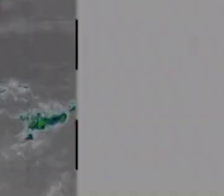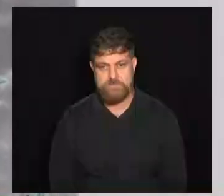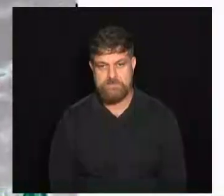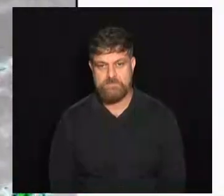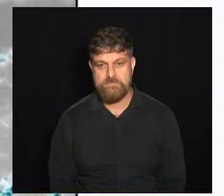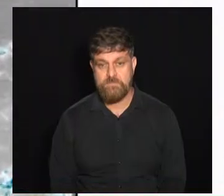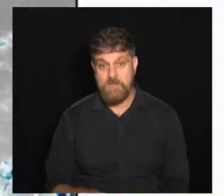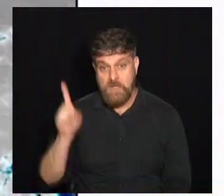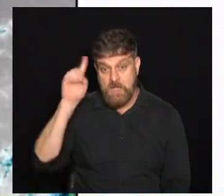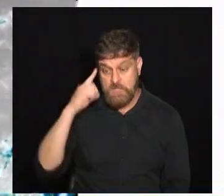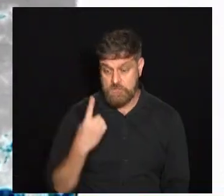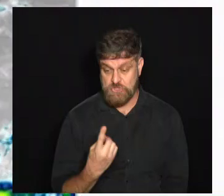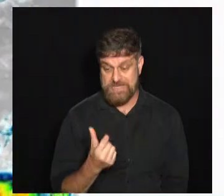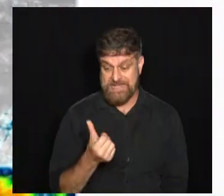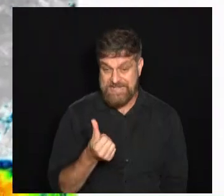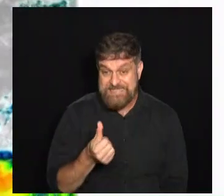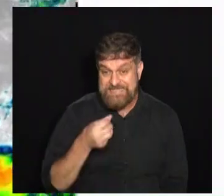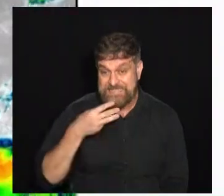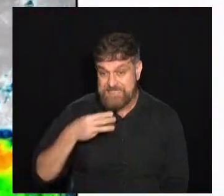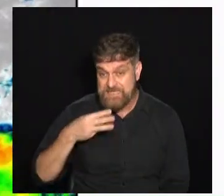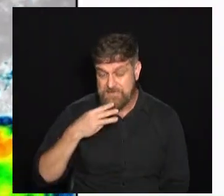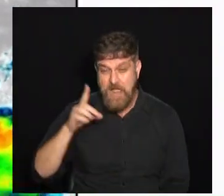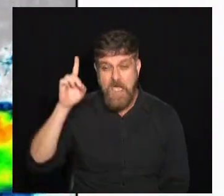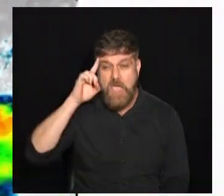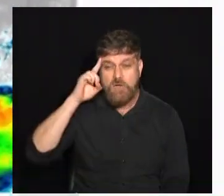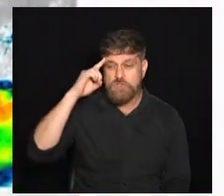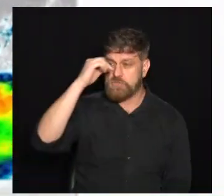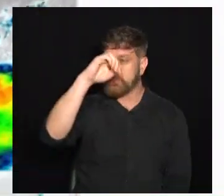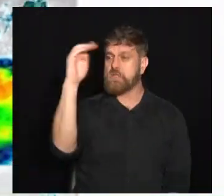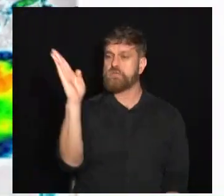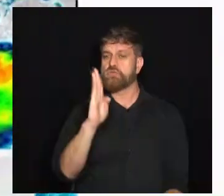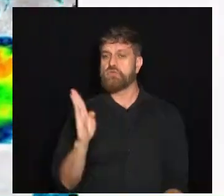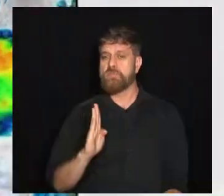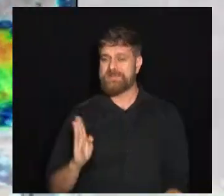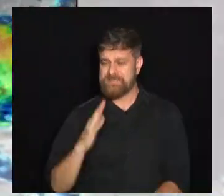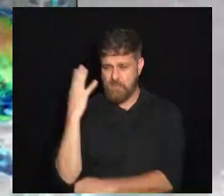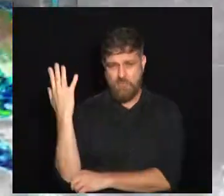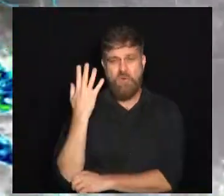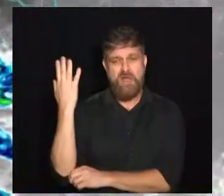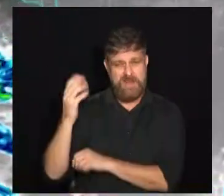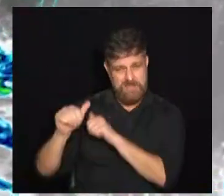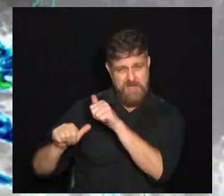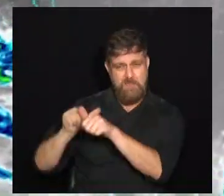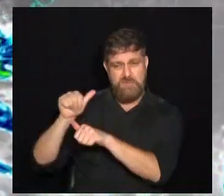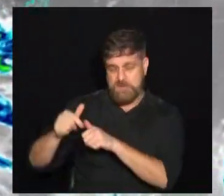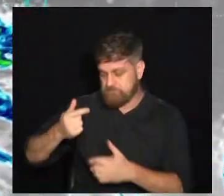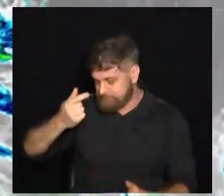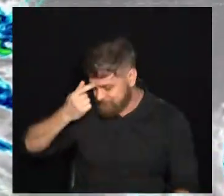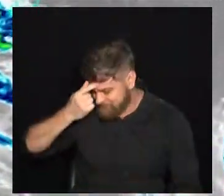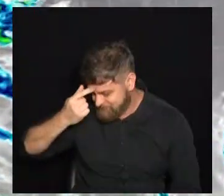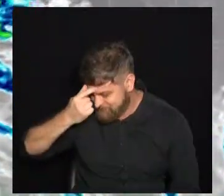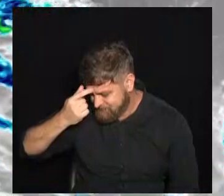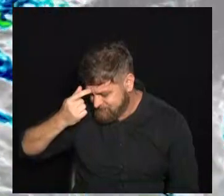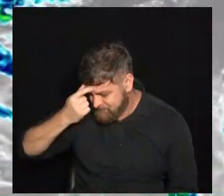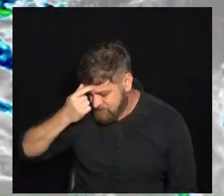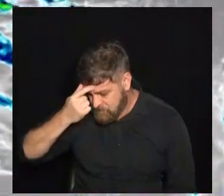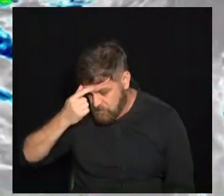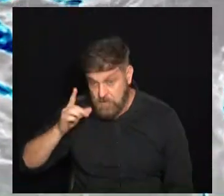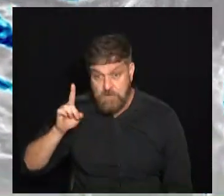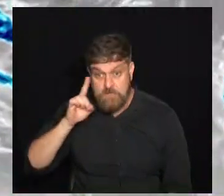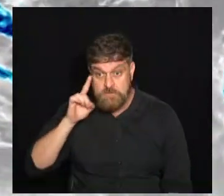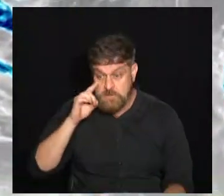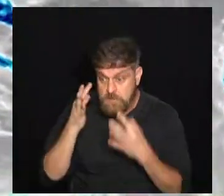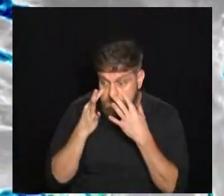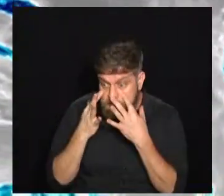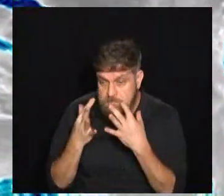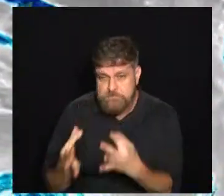Dia 16 de março foi o Dia Nacional da Conscientização sobre as Mudanças Climáticas. A data chama a atenção da população